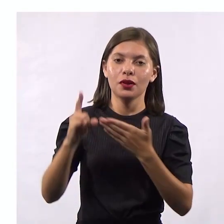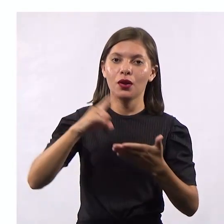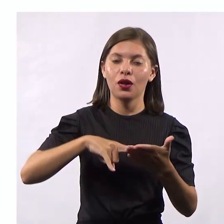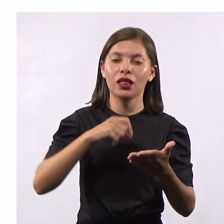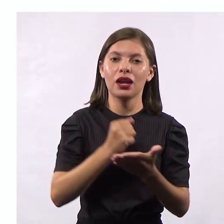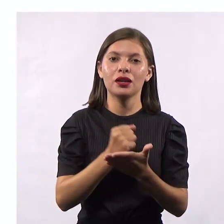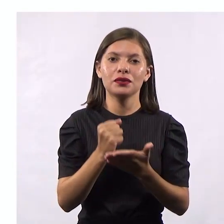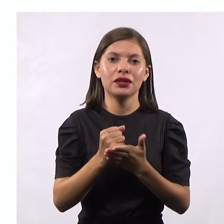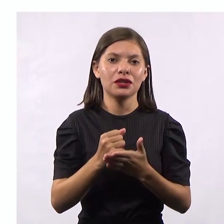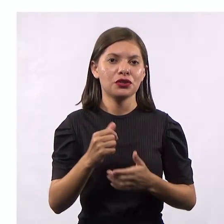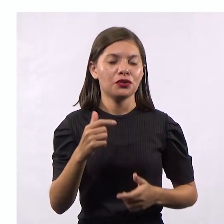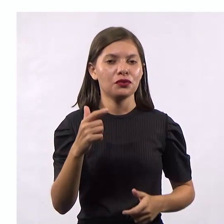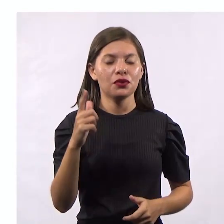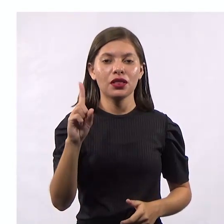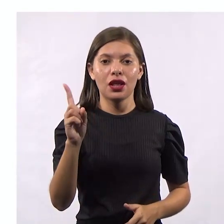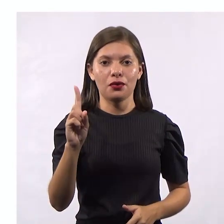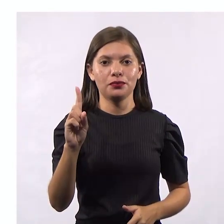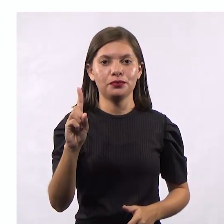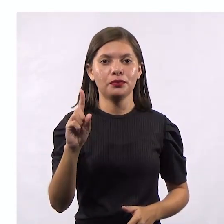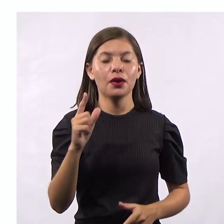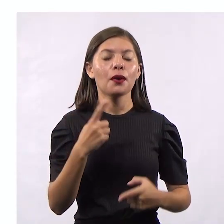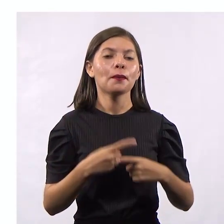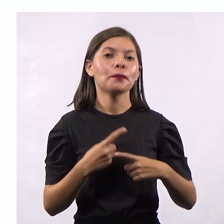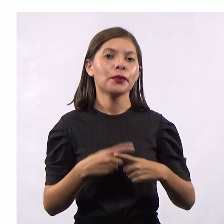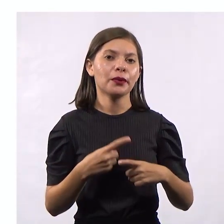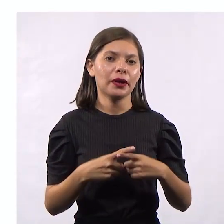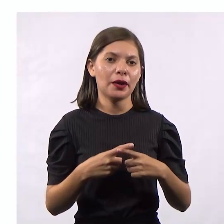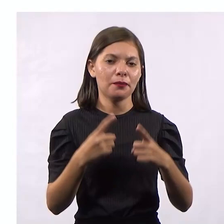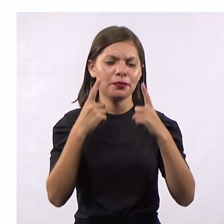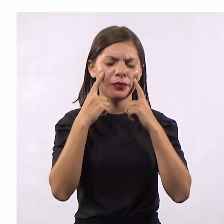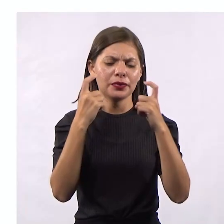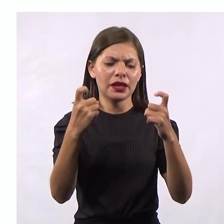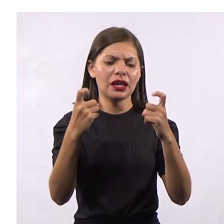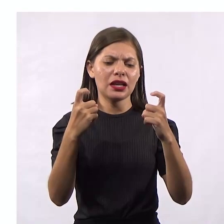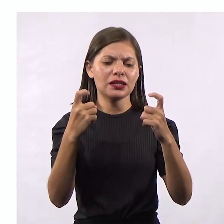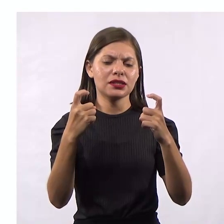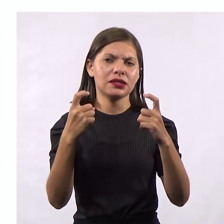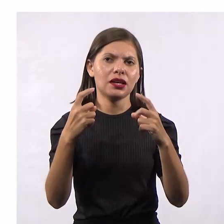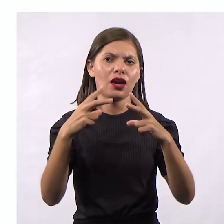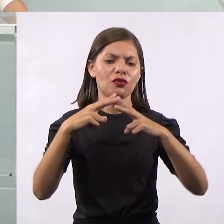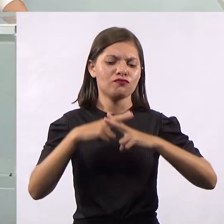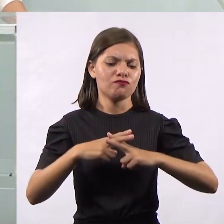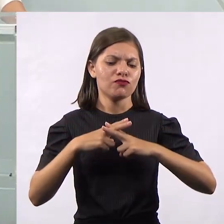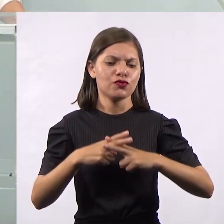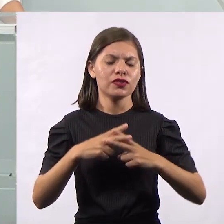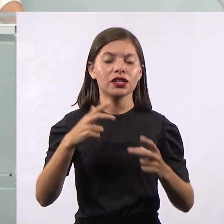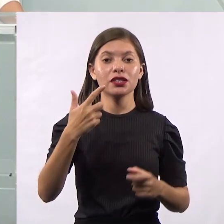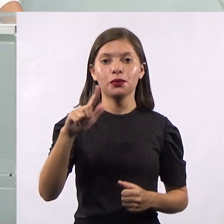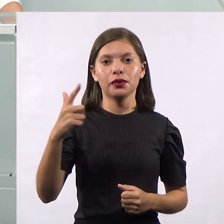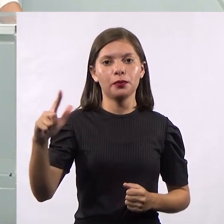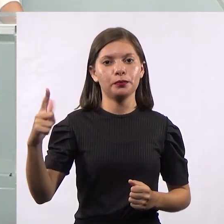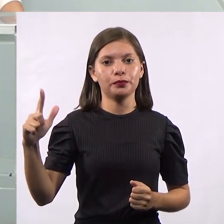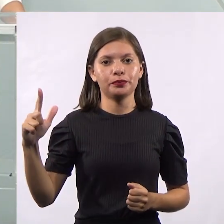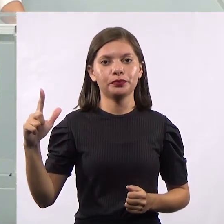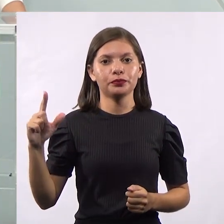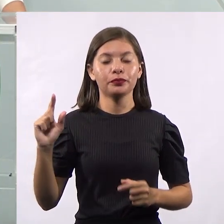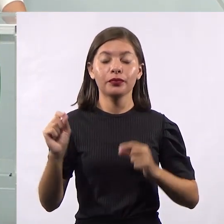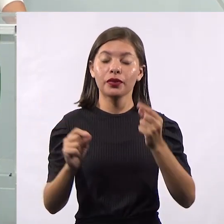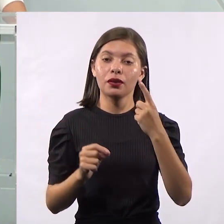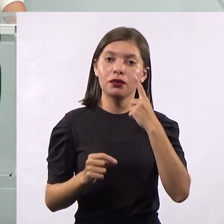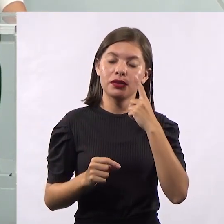contrato administrativo, porque aqui a gente não tem interesse conflitante. Olha só.